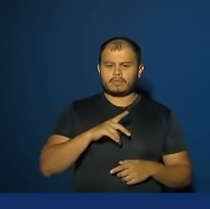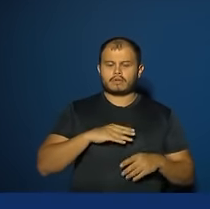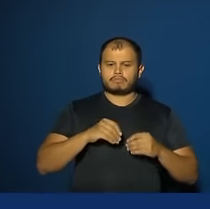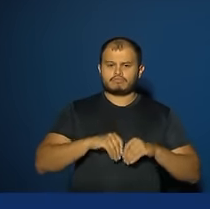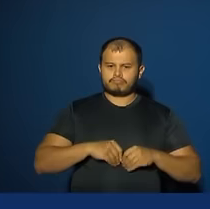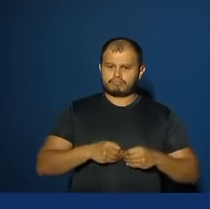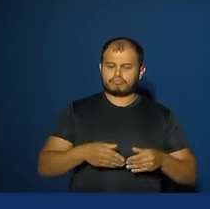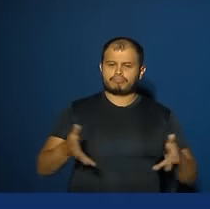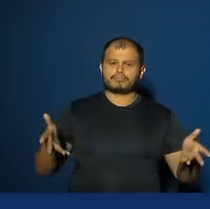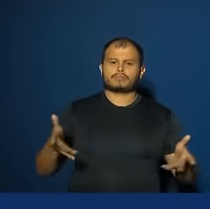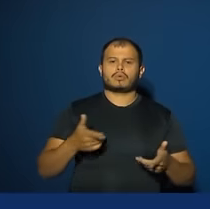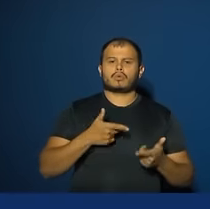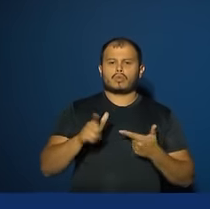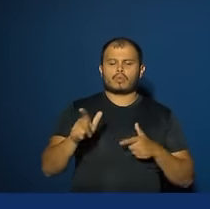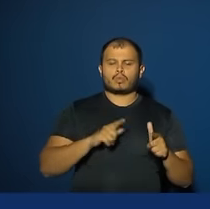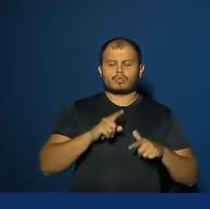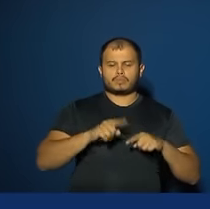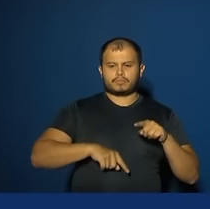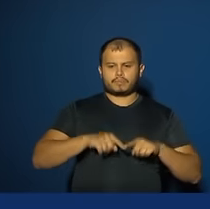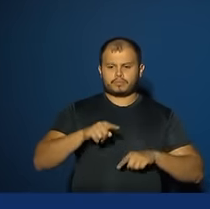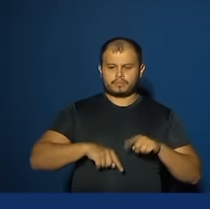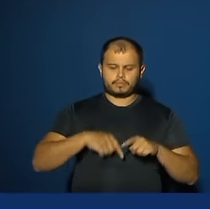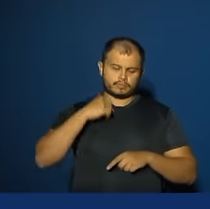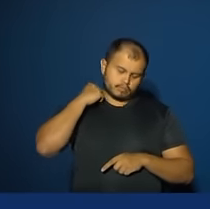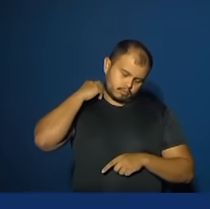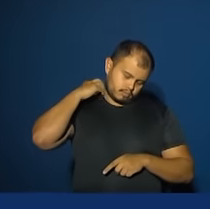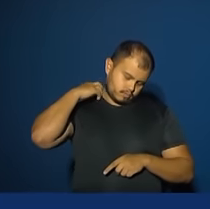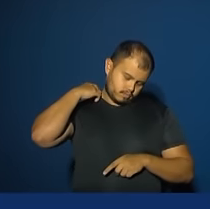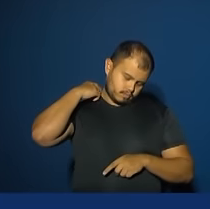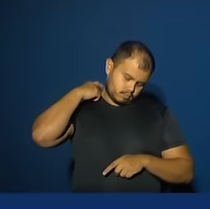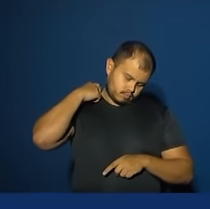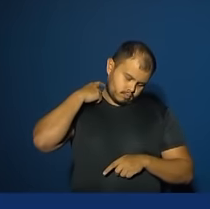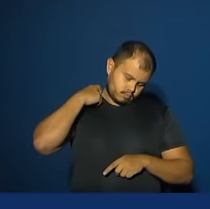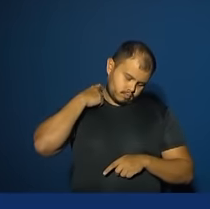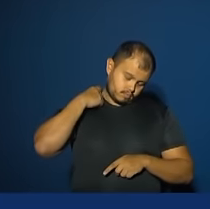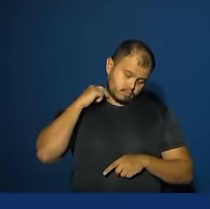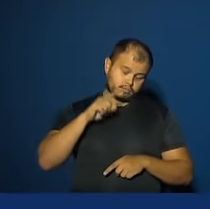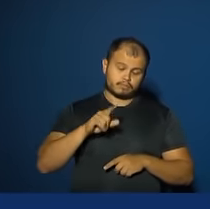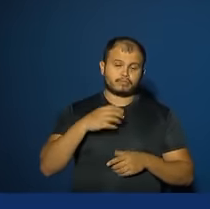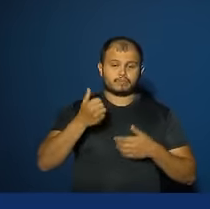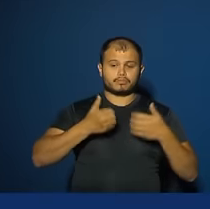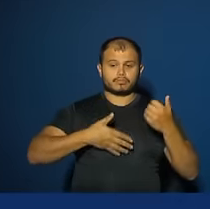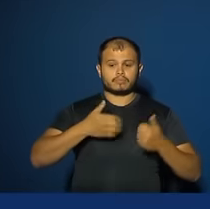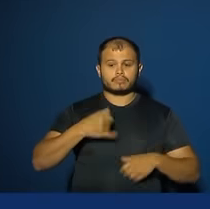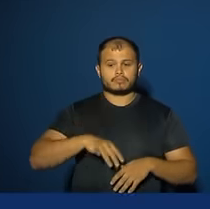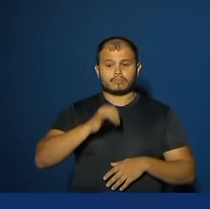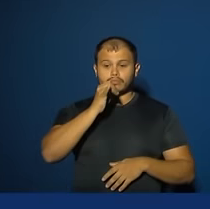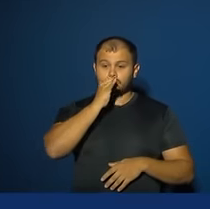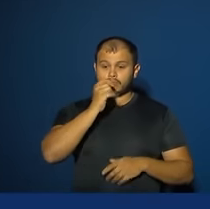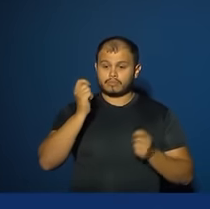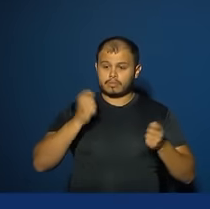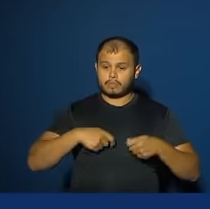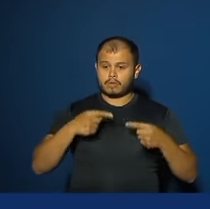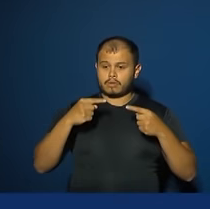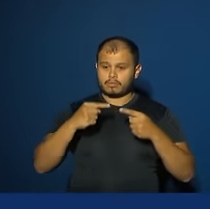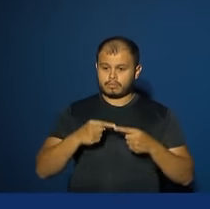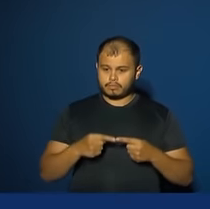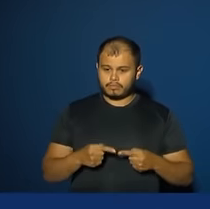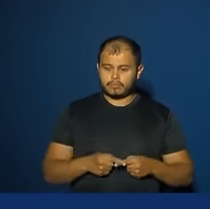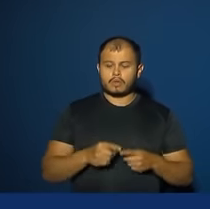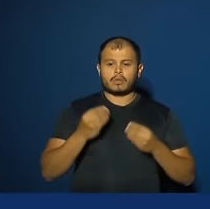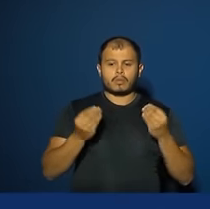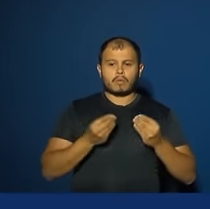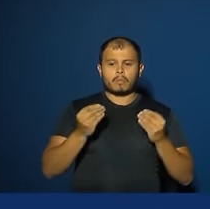para outros produtos. Eu acho que essa explicação, por exemplo, e até para os núcleos, essa explicação até funciona bem para o caso